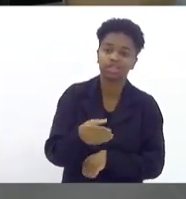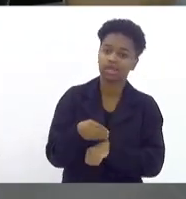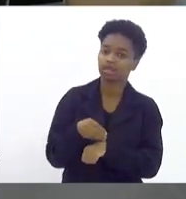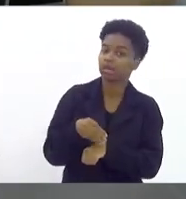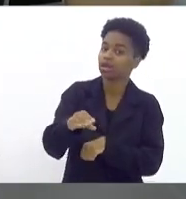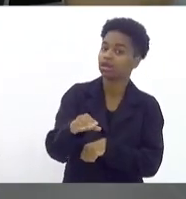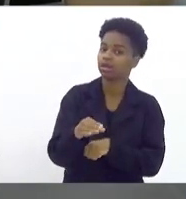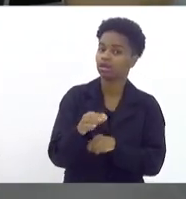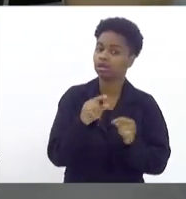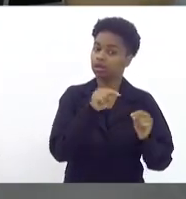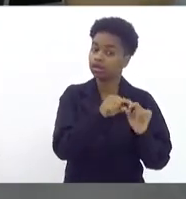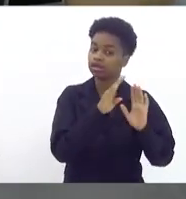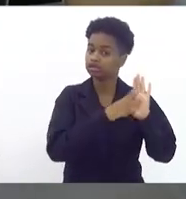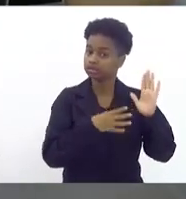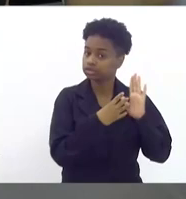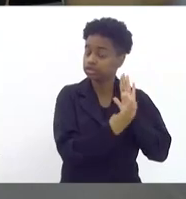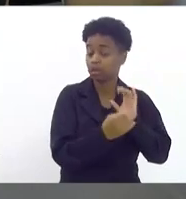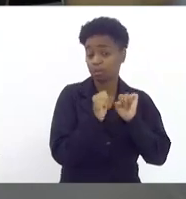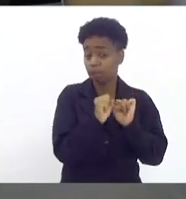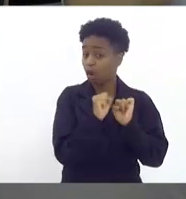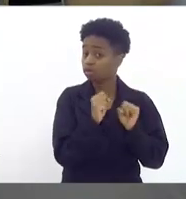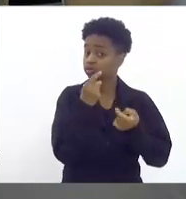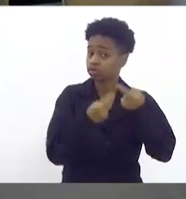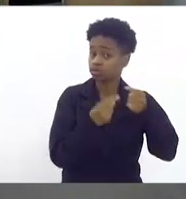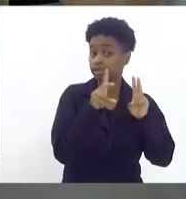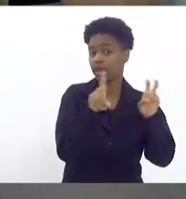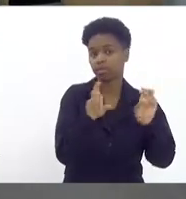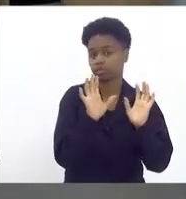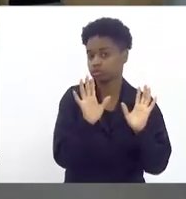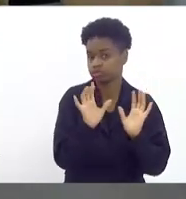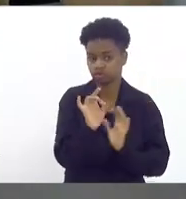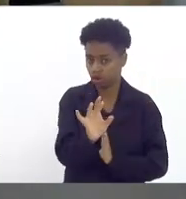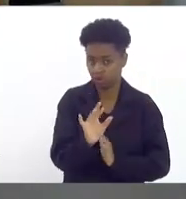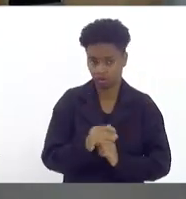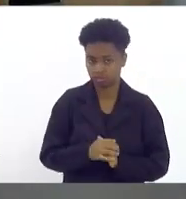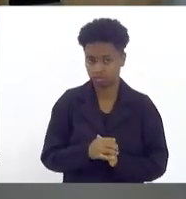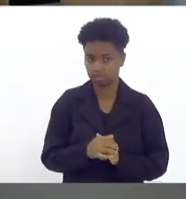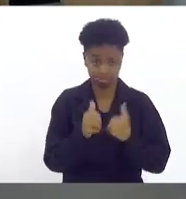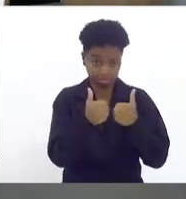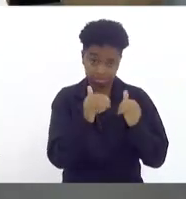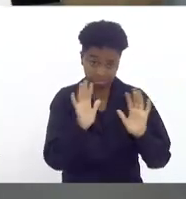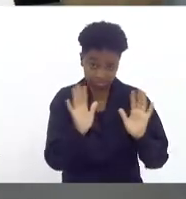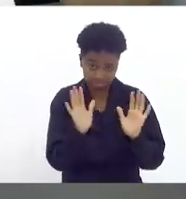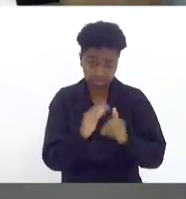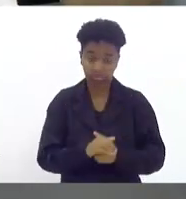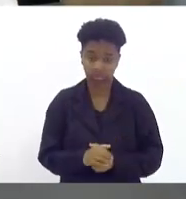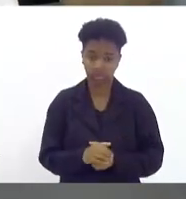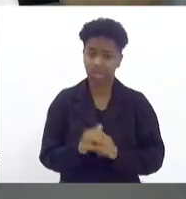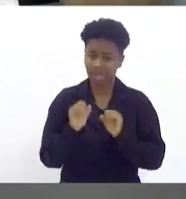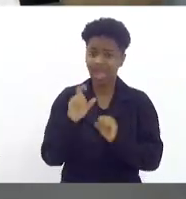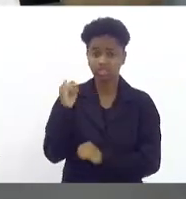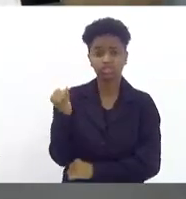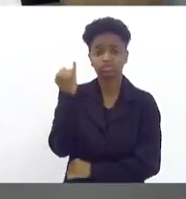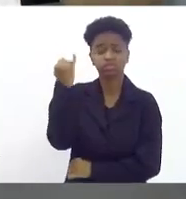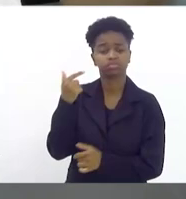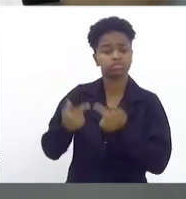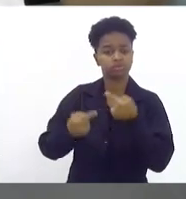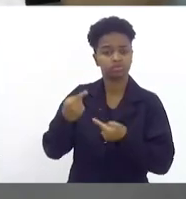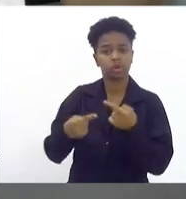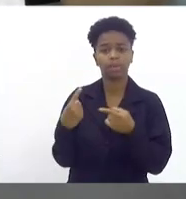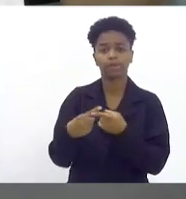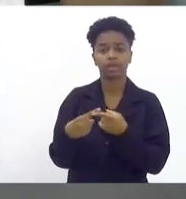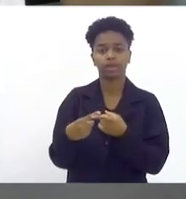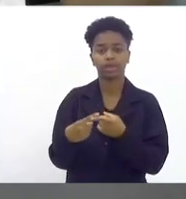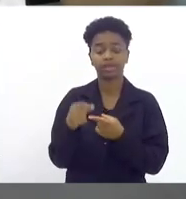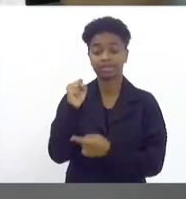nessa data se discuta o tema. Não, concordo. Tá bom, mas tudo bem. Se Vossa Excelência me permite, uma parte da discussão é importante. O que eu falo do deputado